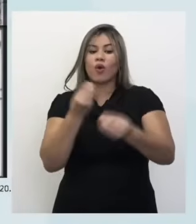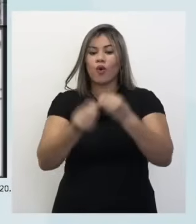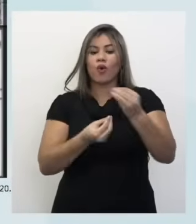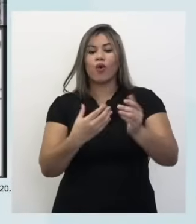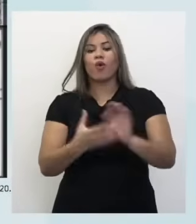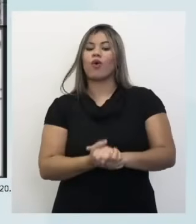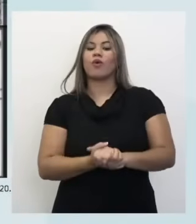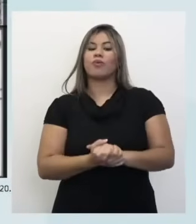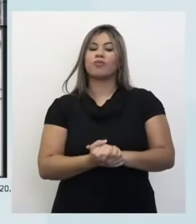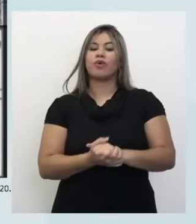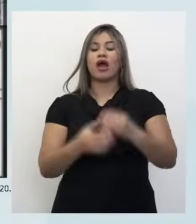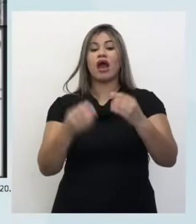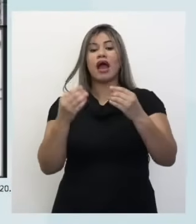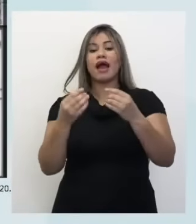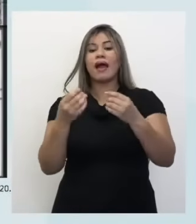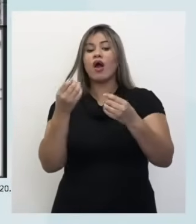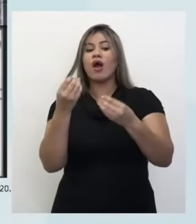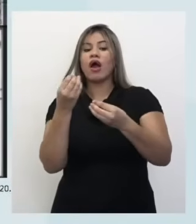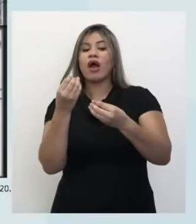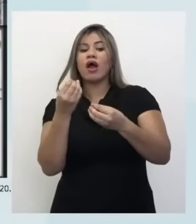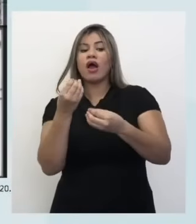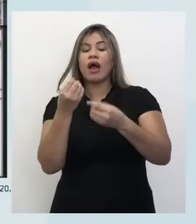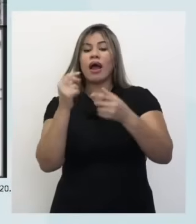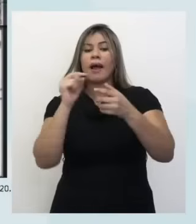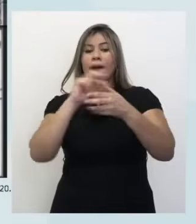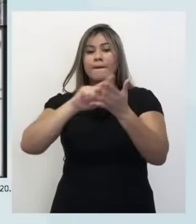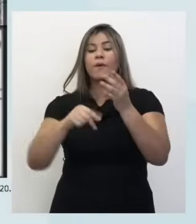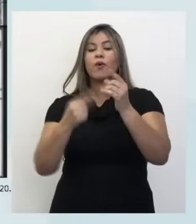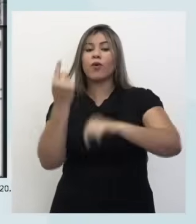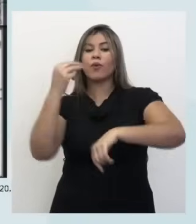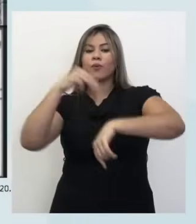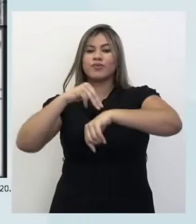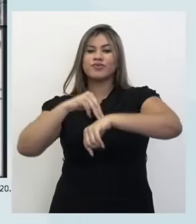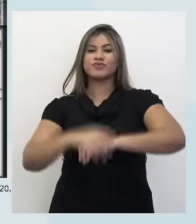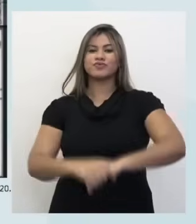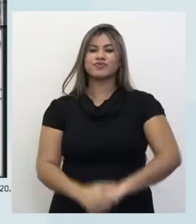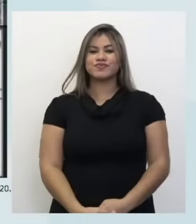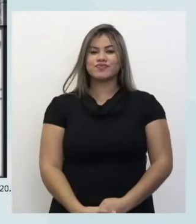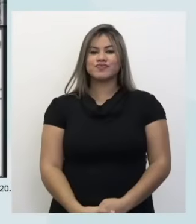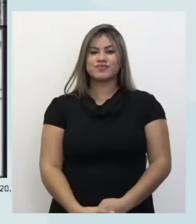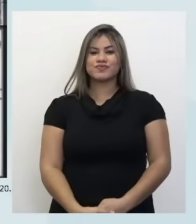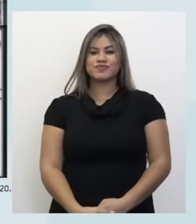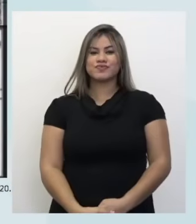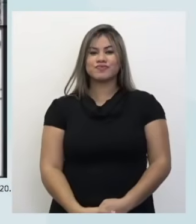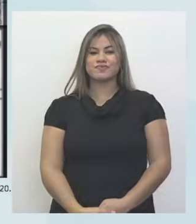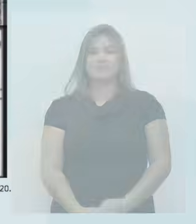ajudam na construção desse humor? Então, responde aí pra Pro. 1 minutinho só.